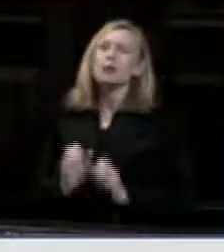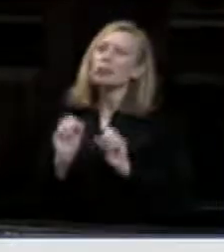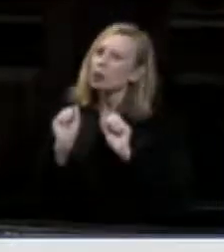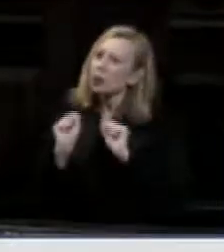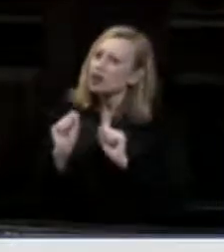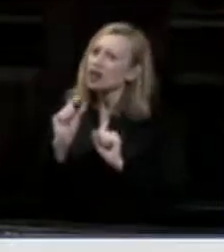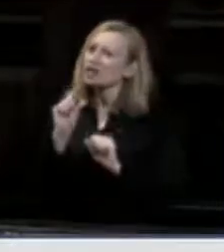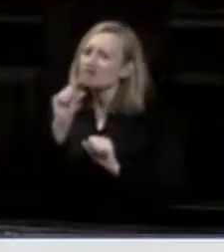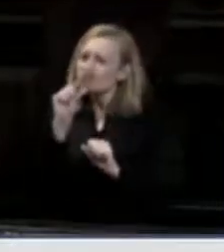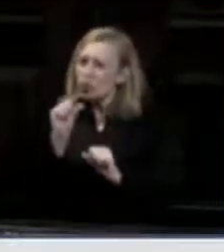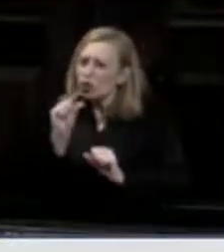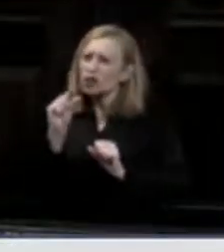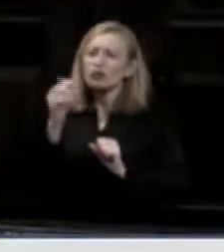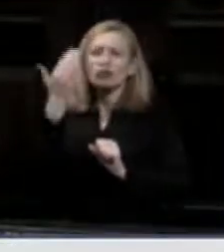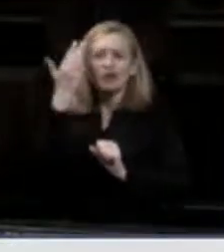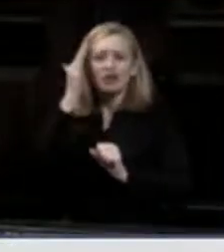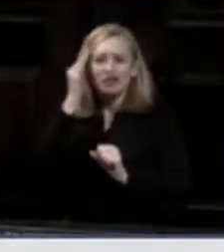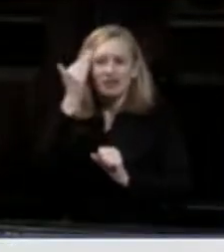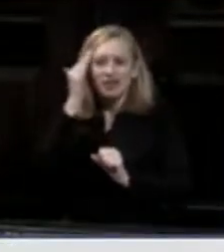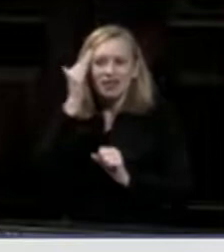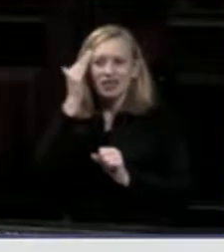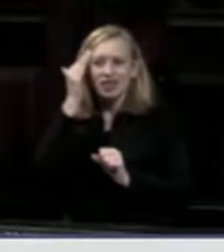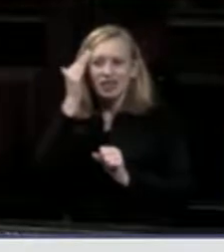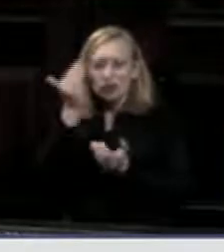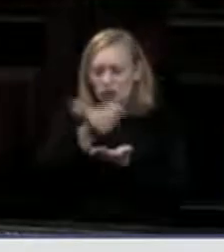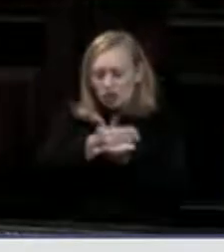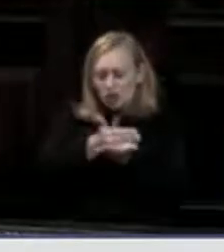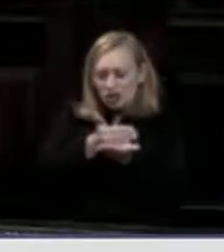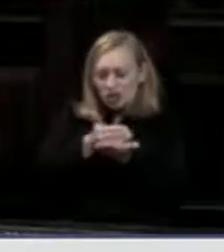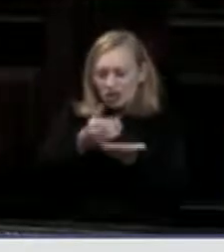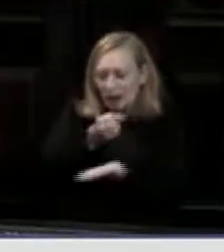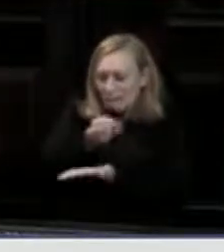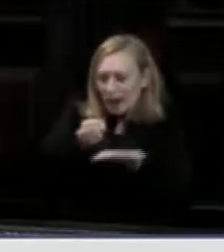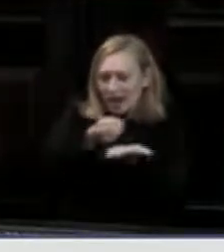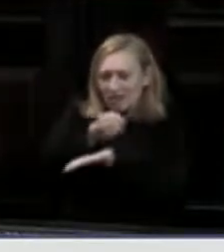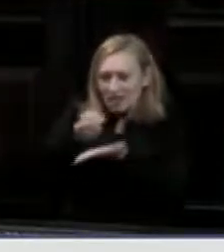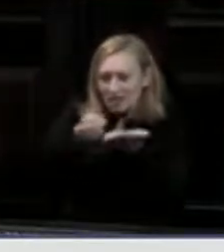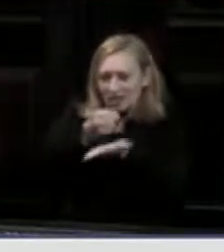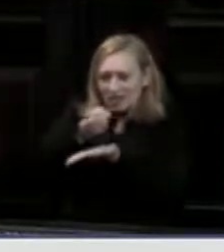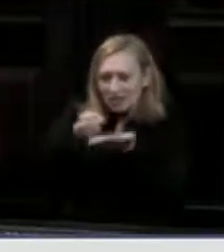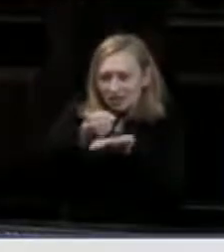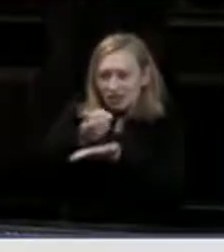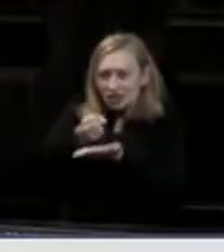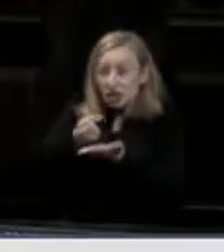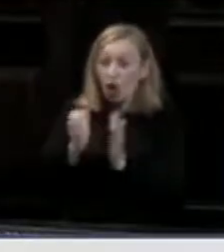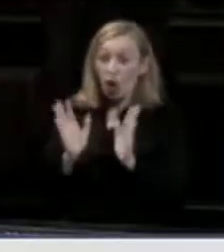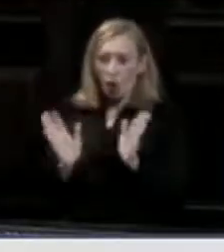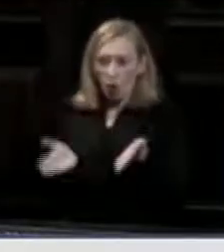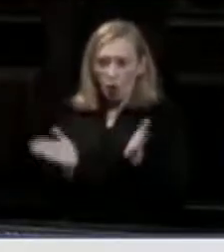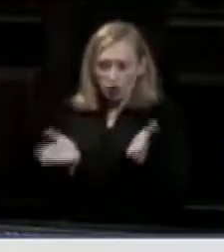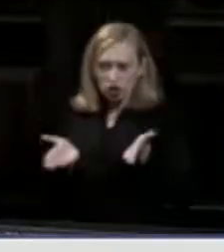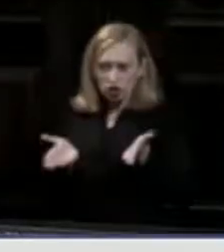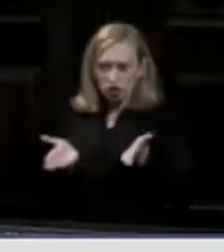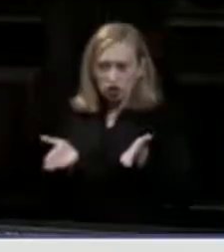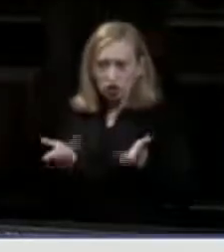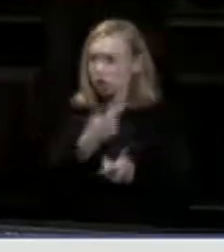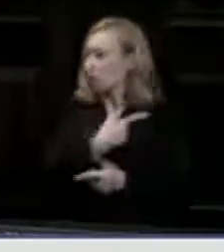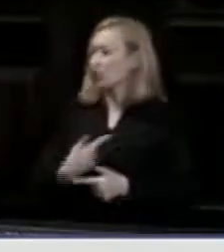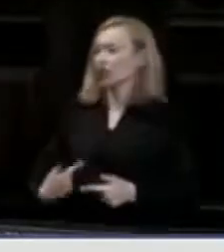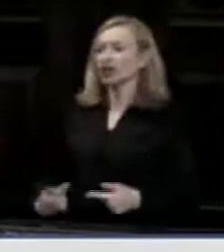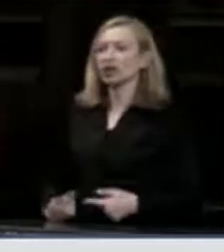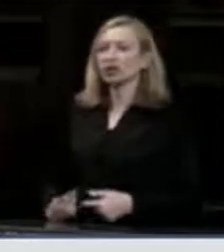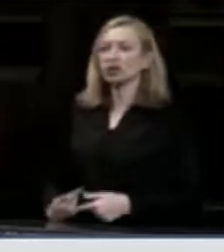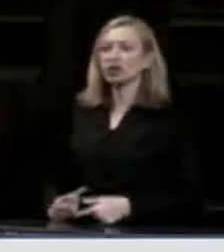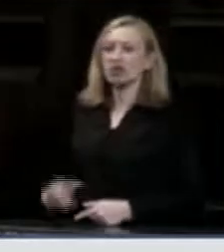entender os princípios básicos da gestão pública. Porque hoje, um governador